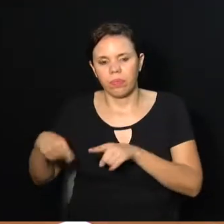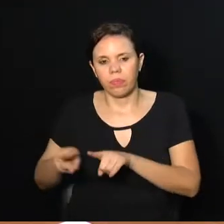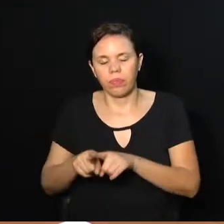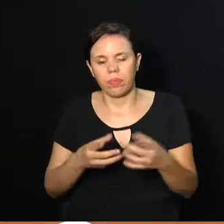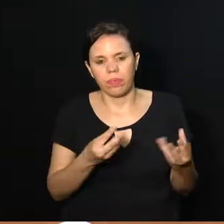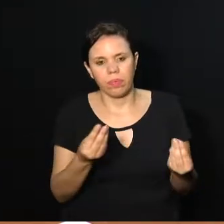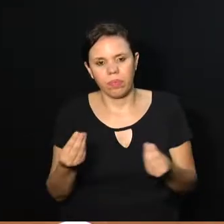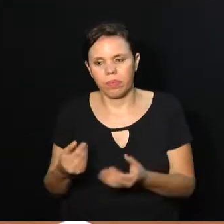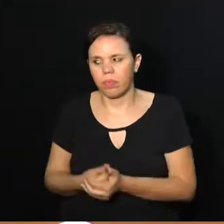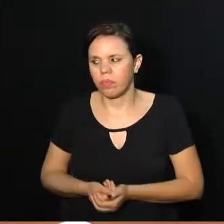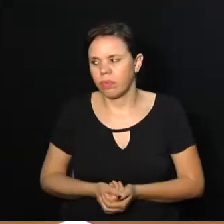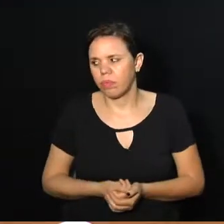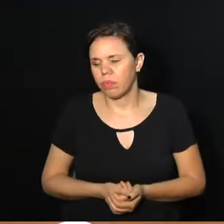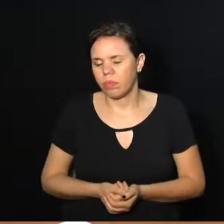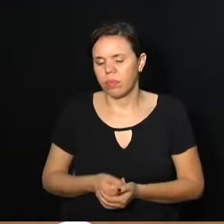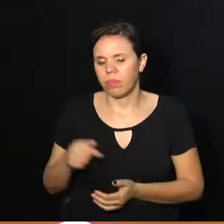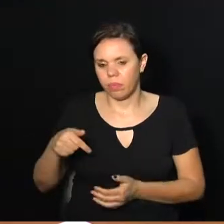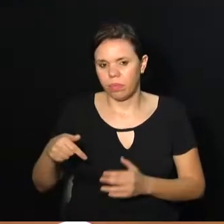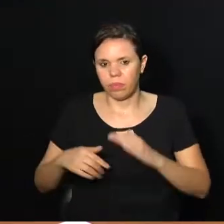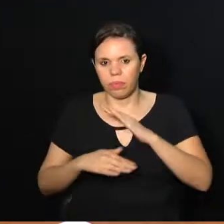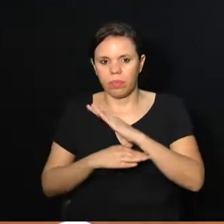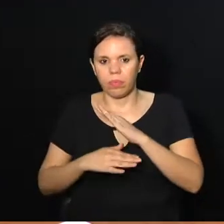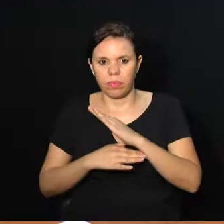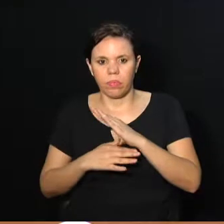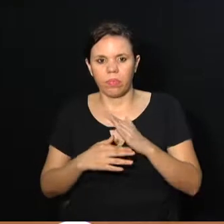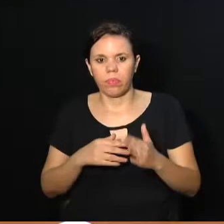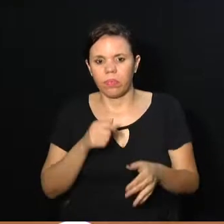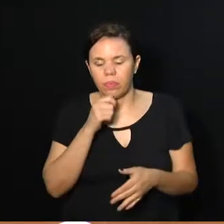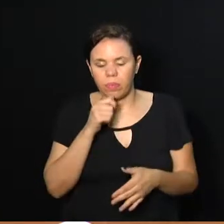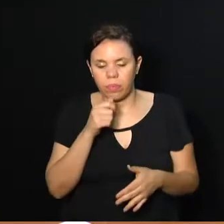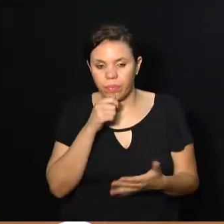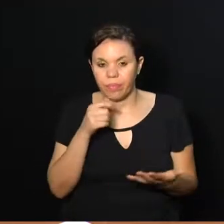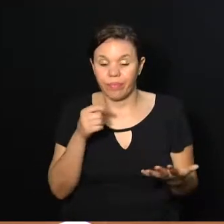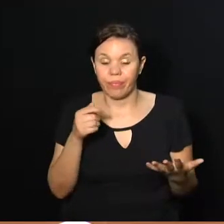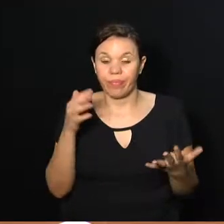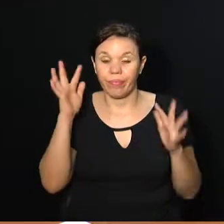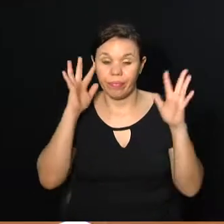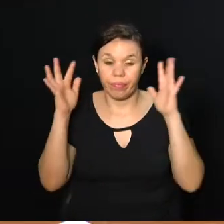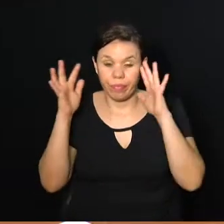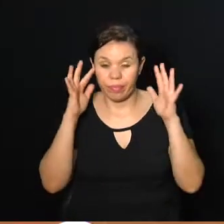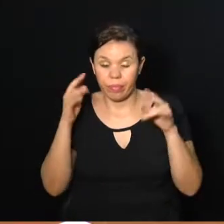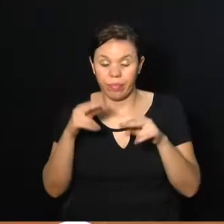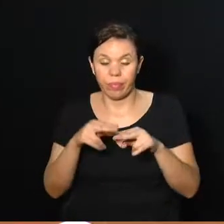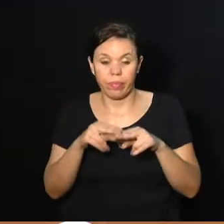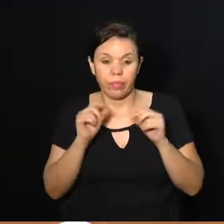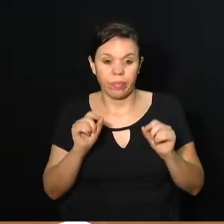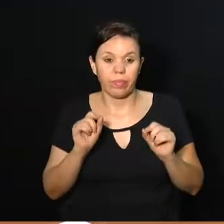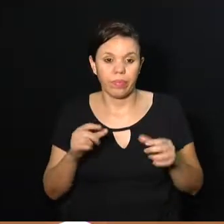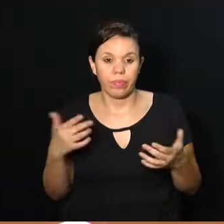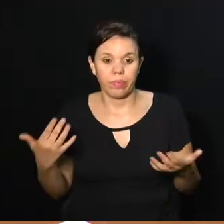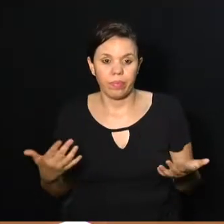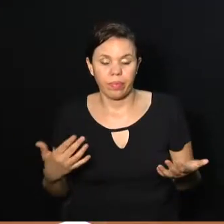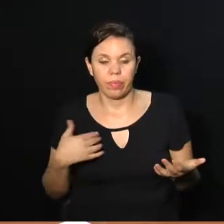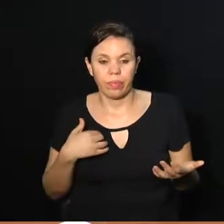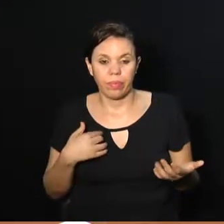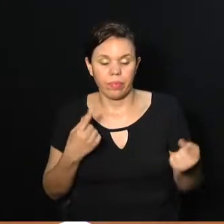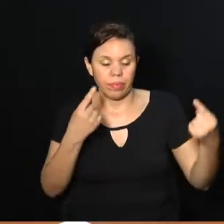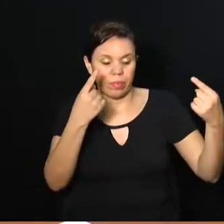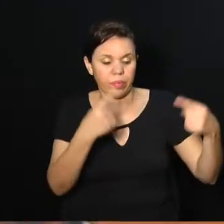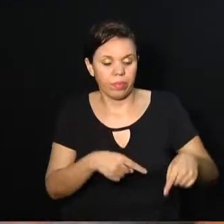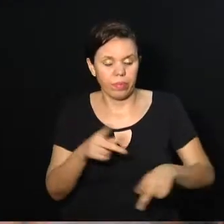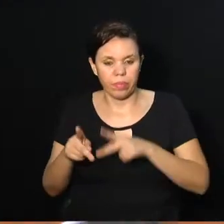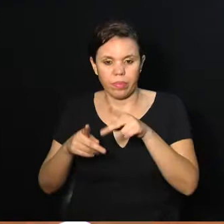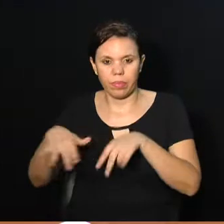muitos, né, inclusive dessa casa, estão entorpecidos aí pelo poder e acabam indo contra a